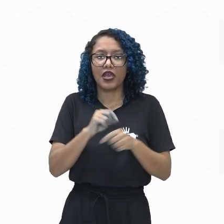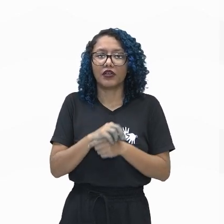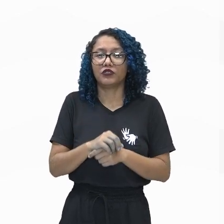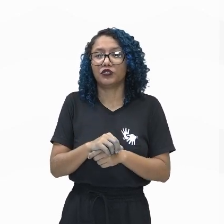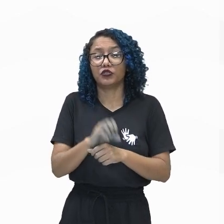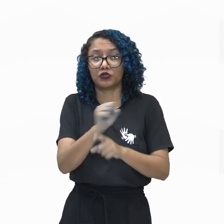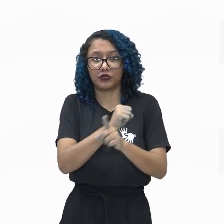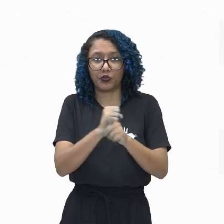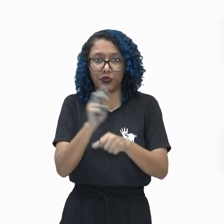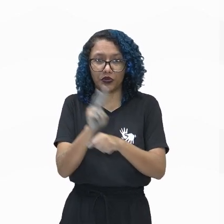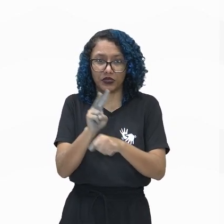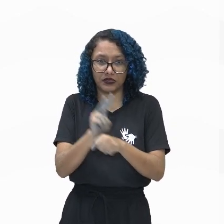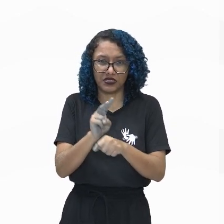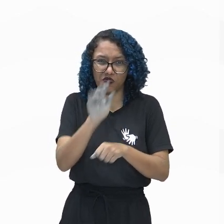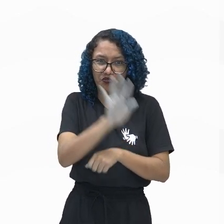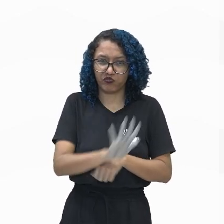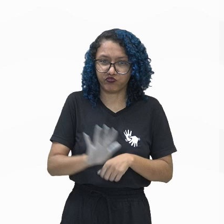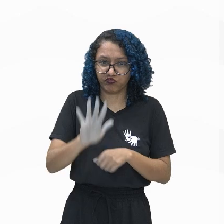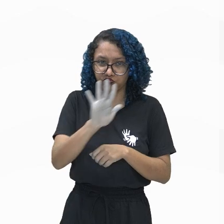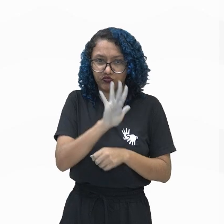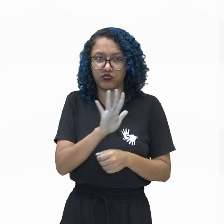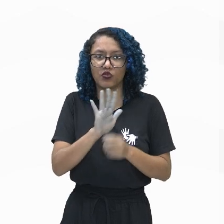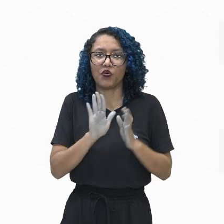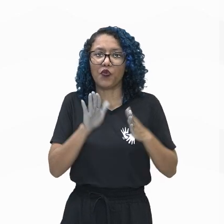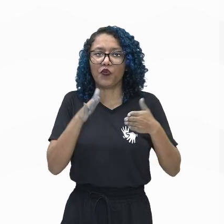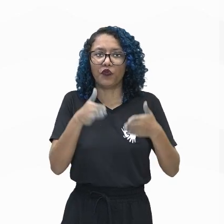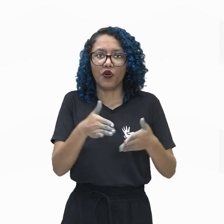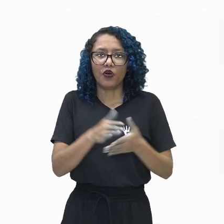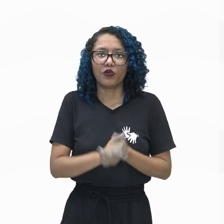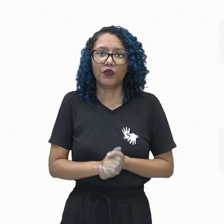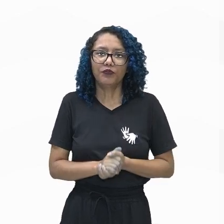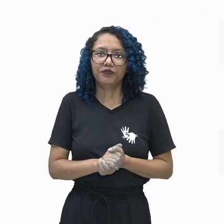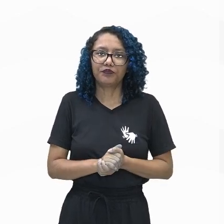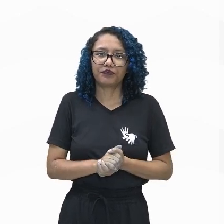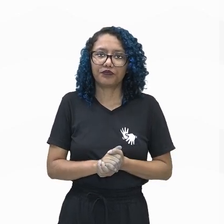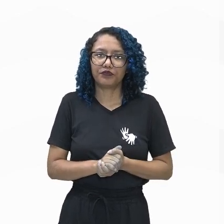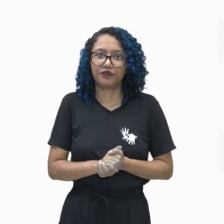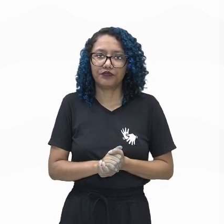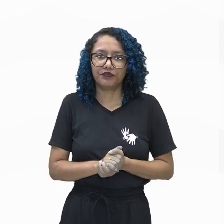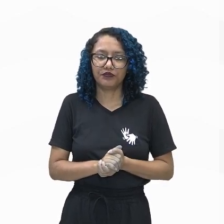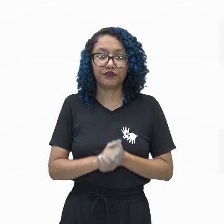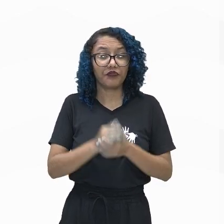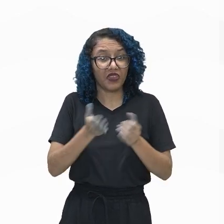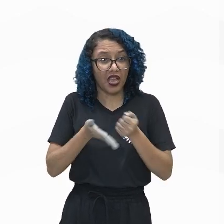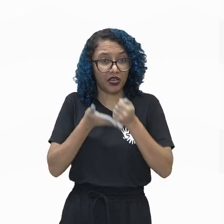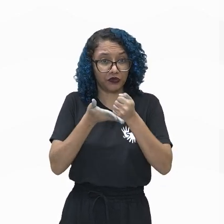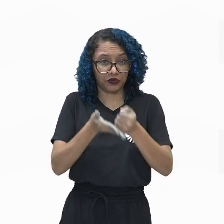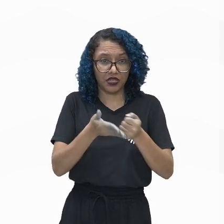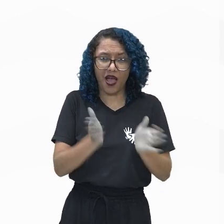social abrangentes, visando cobrir significativamente os pobres e vulneráveis até